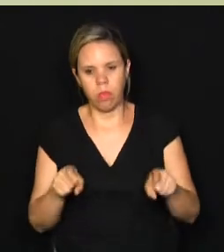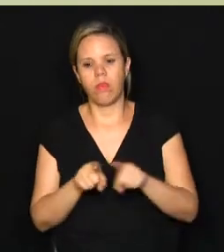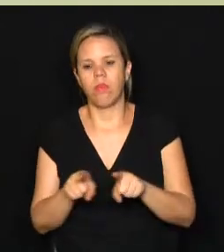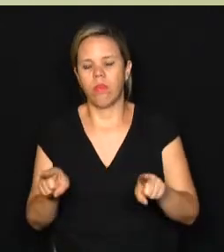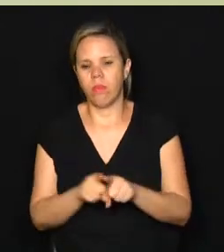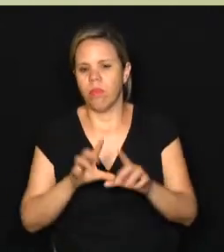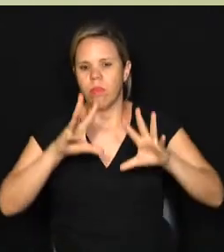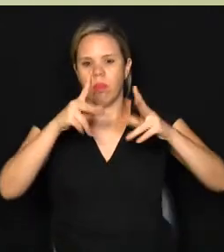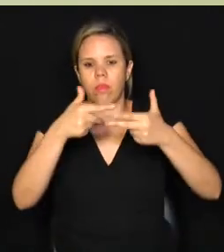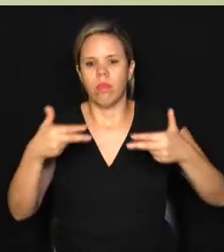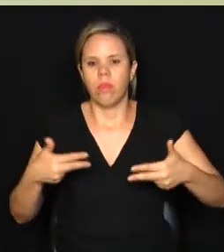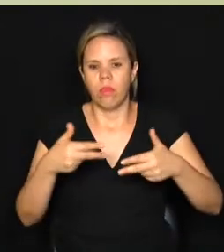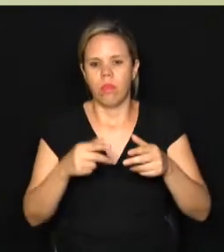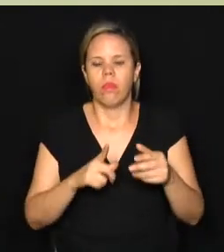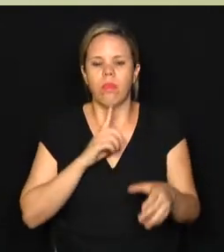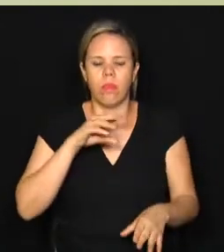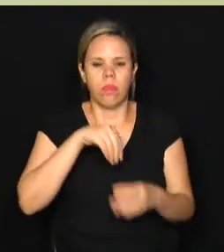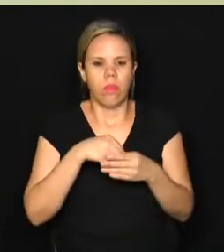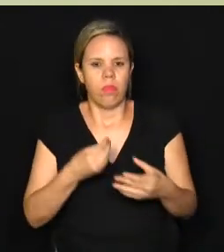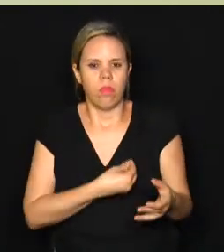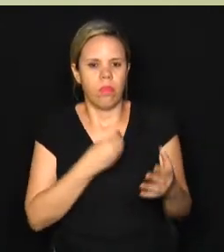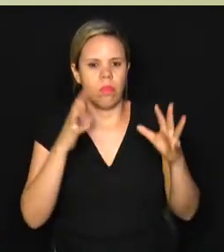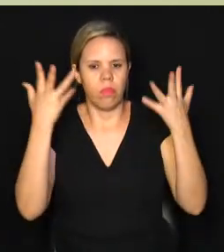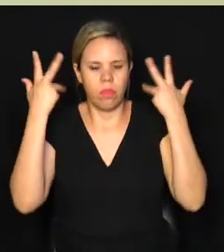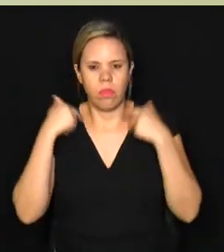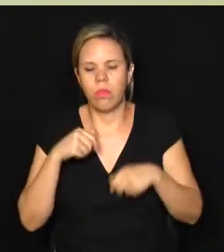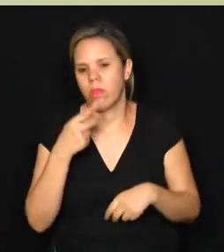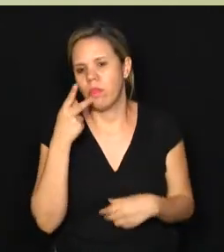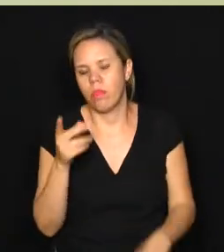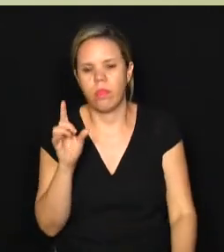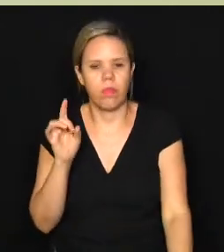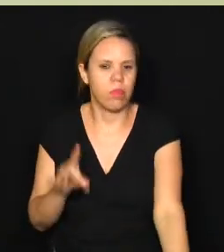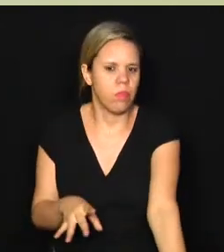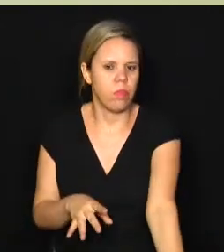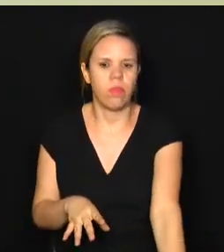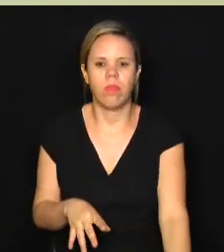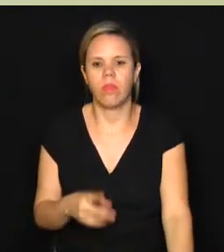todas as espécies, né, que ali habitam, e aí a gente não está falando só